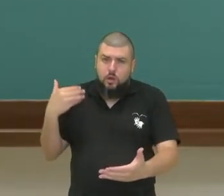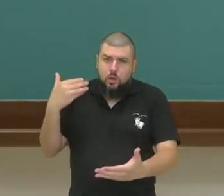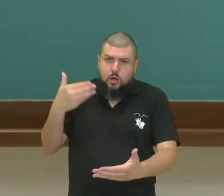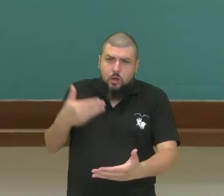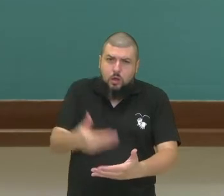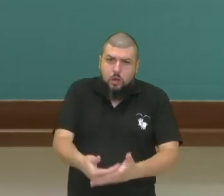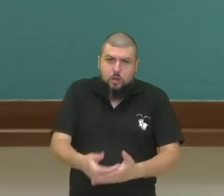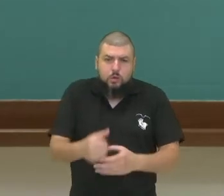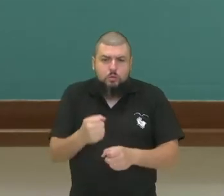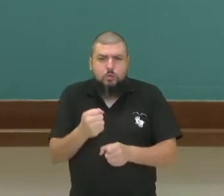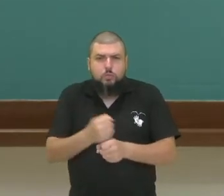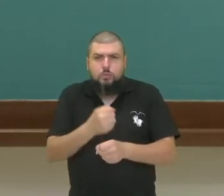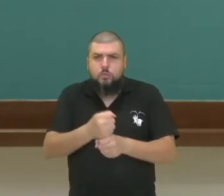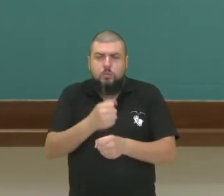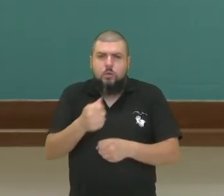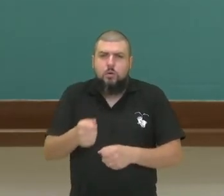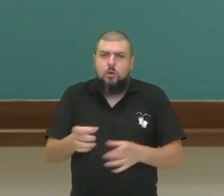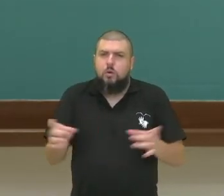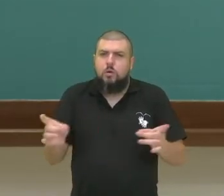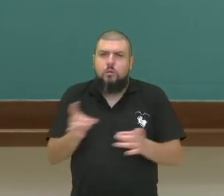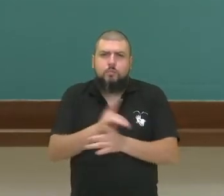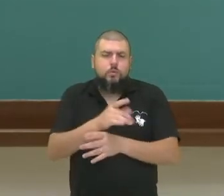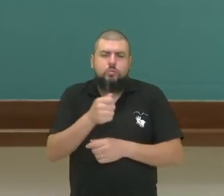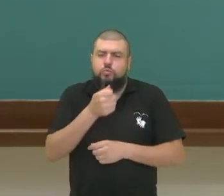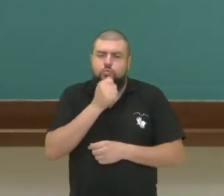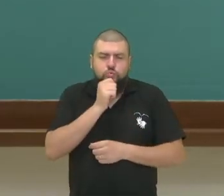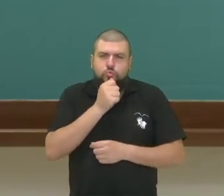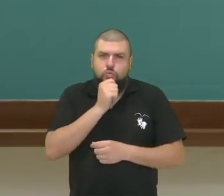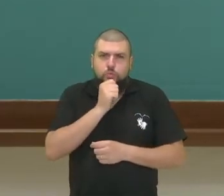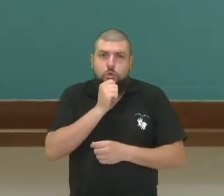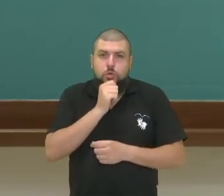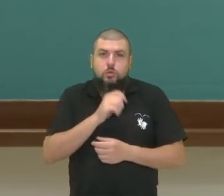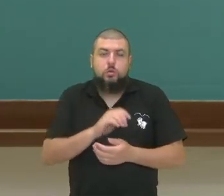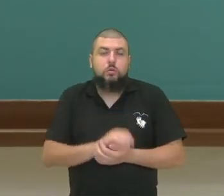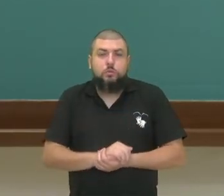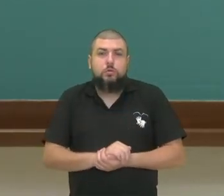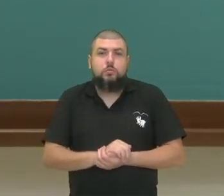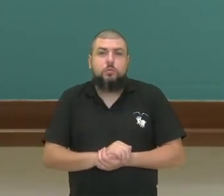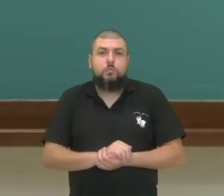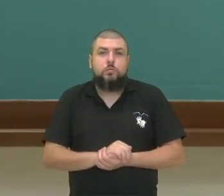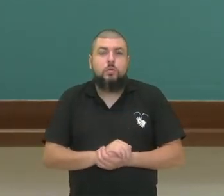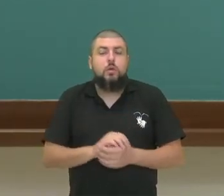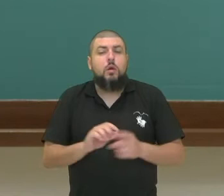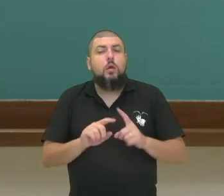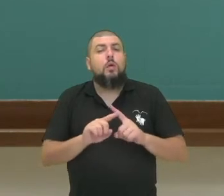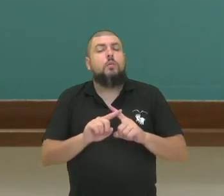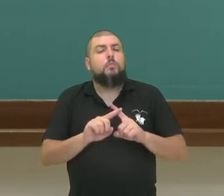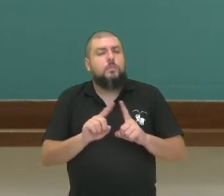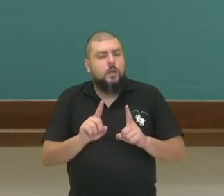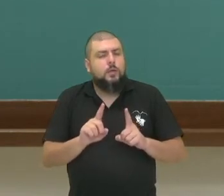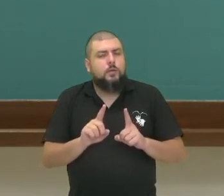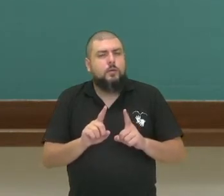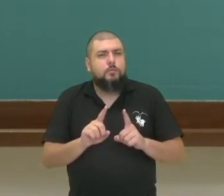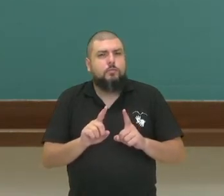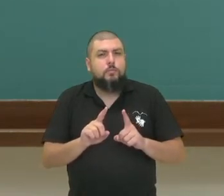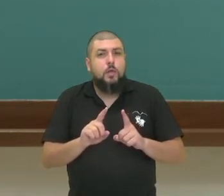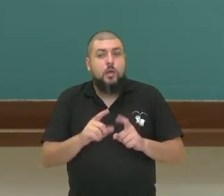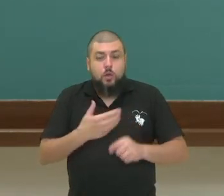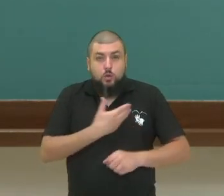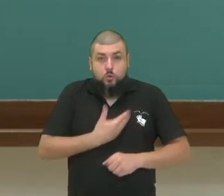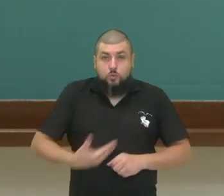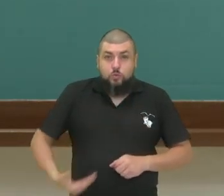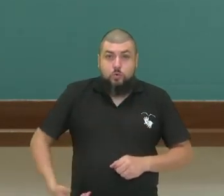dívida para o Brasil. Tá? Então essa obra nunca foi devidamente concluída. Mas era importante demonstrar, na propaganda do